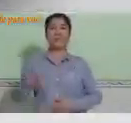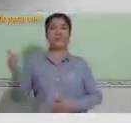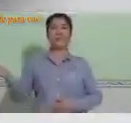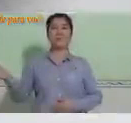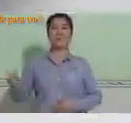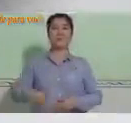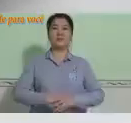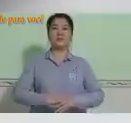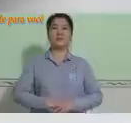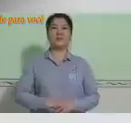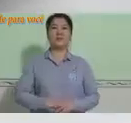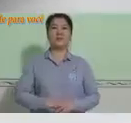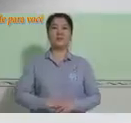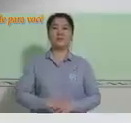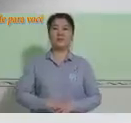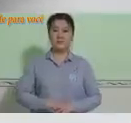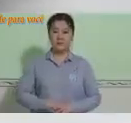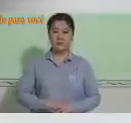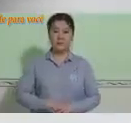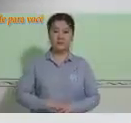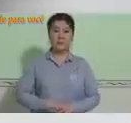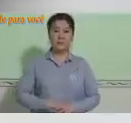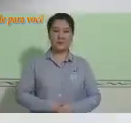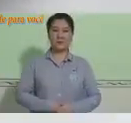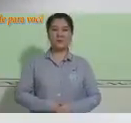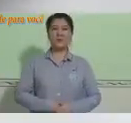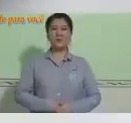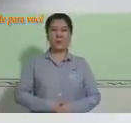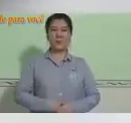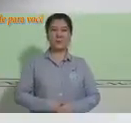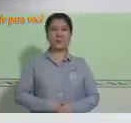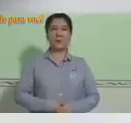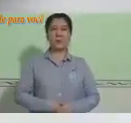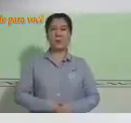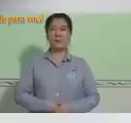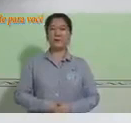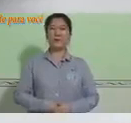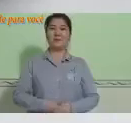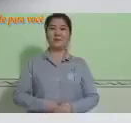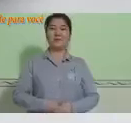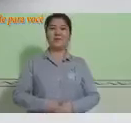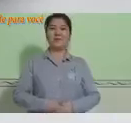específicos, como espermograma para homem e a esterossalpingografia para a mulher.